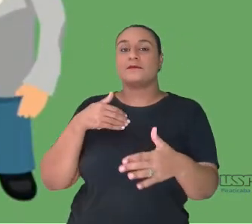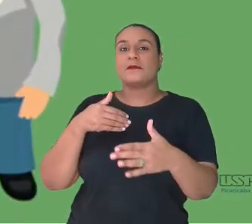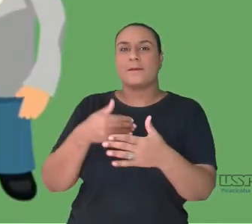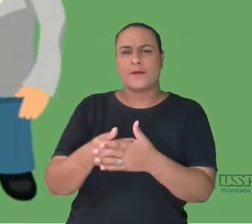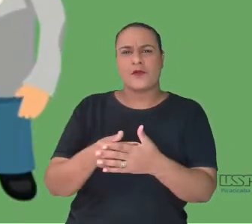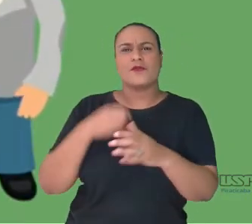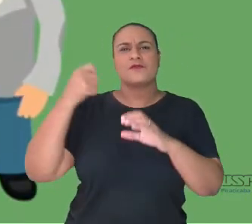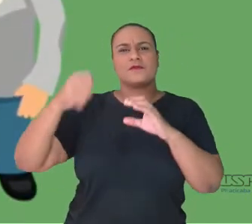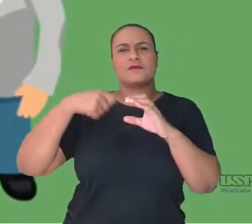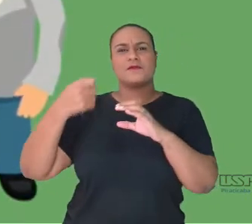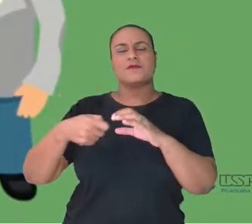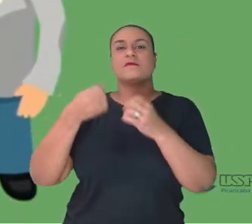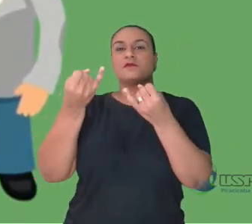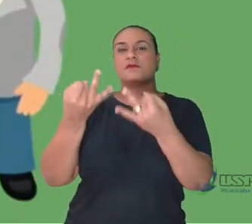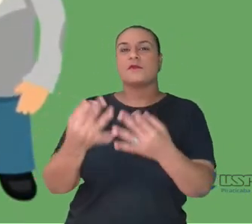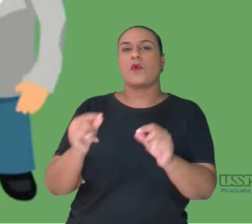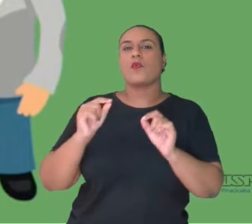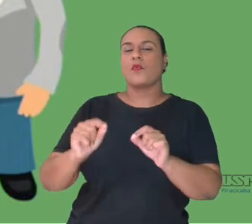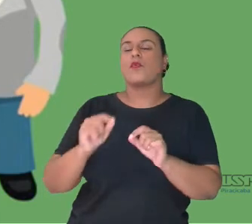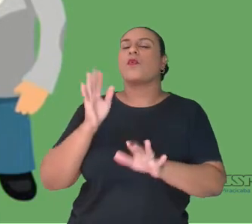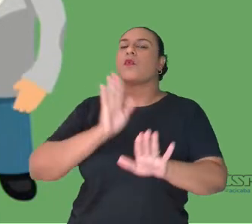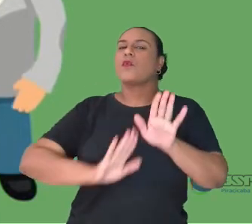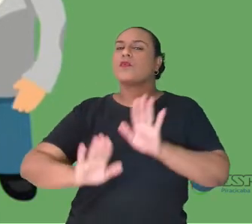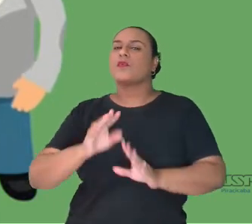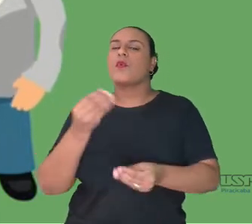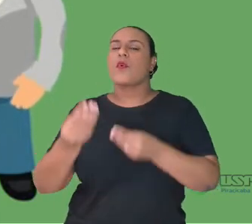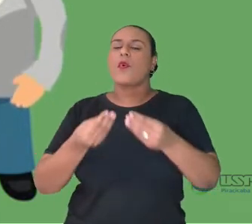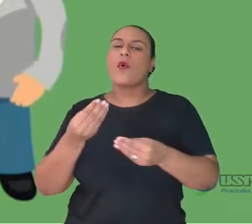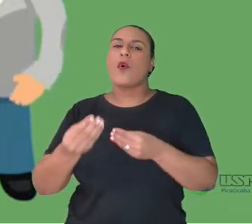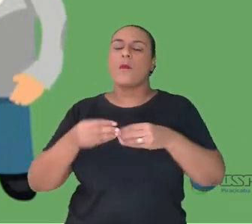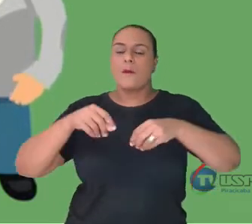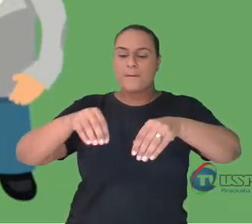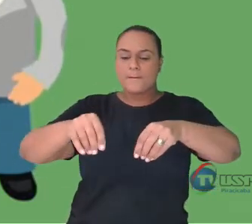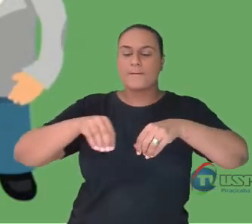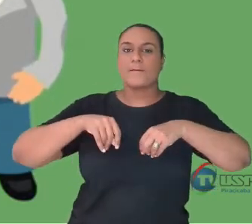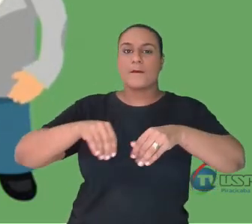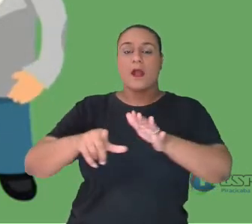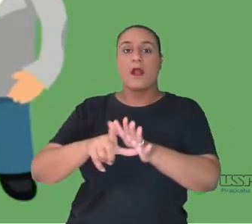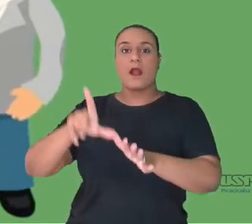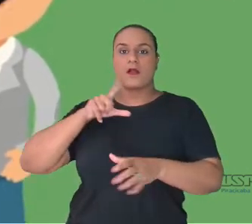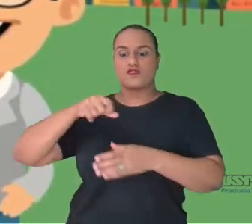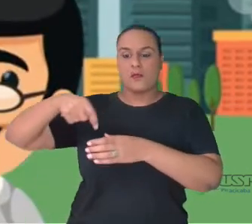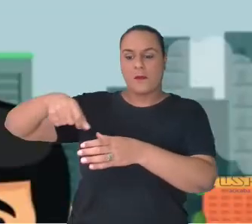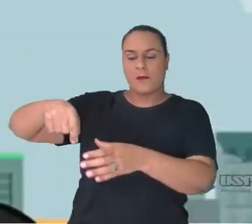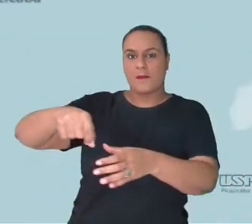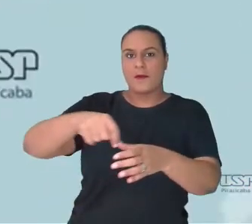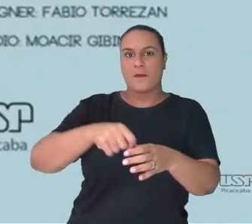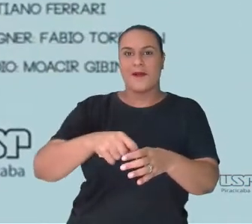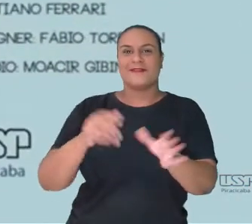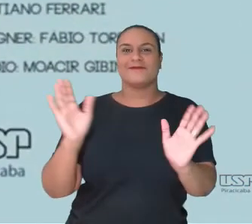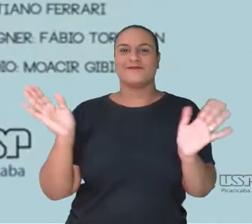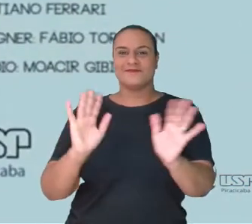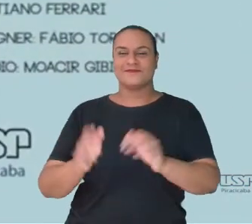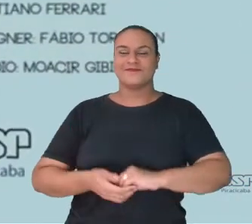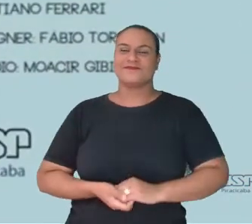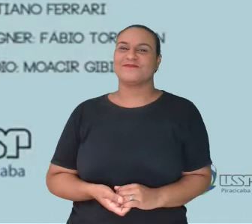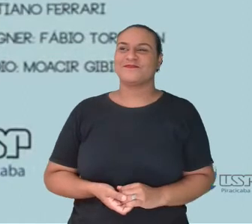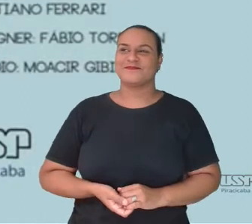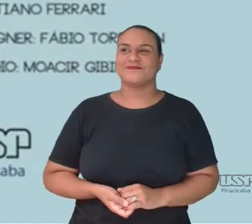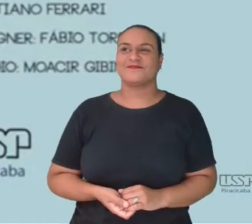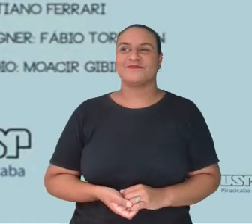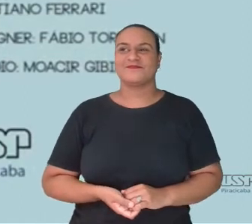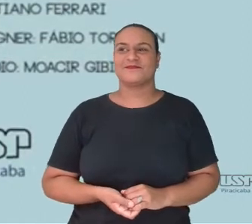edição, falaremos sobre cuidados com o preparo do solo antes do plantio. Até lá!